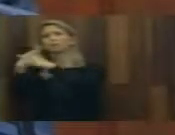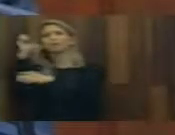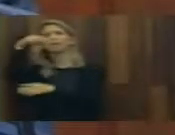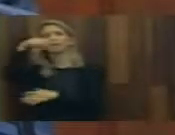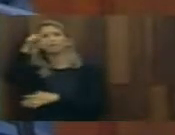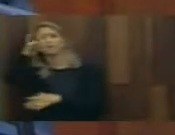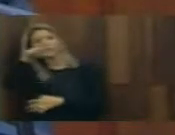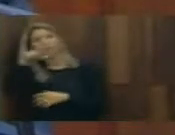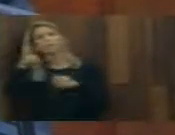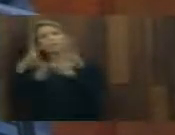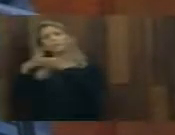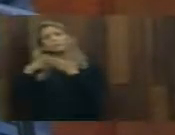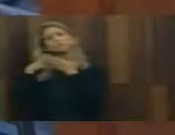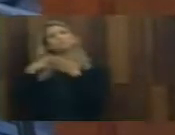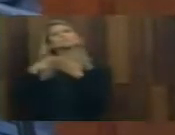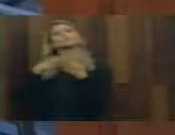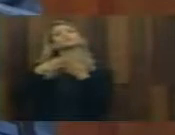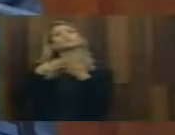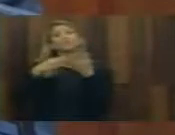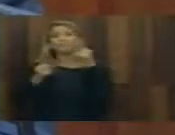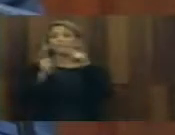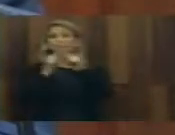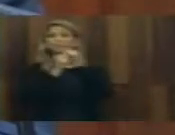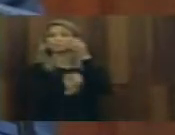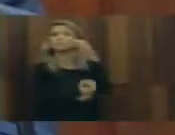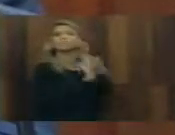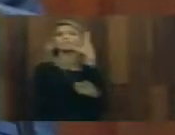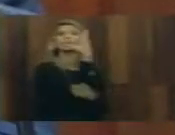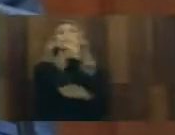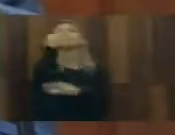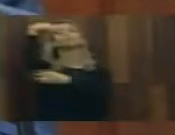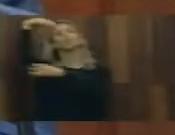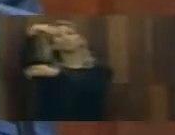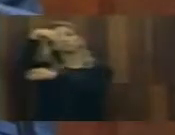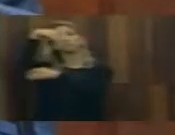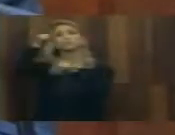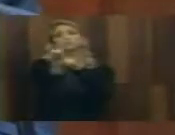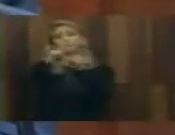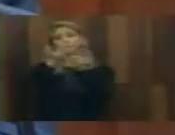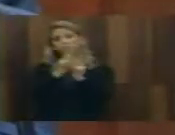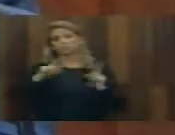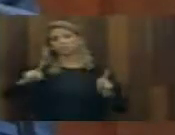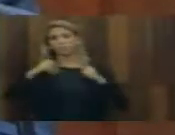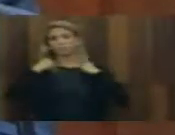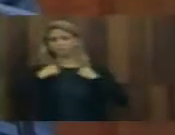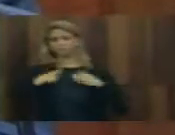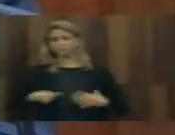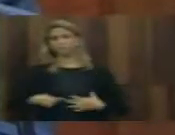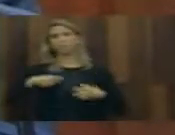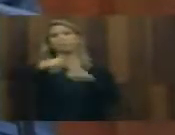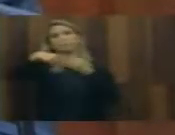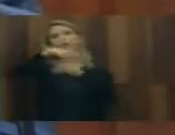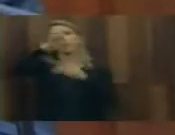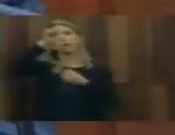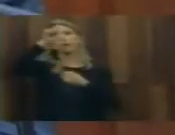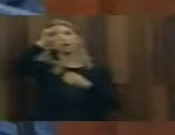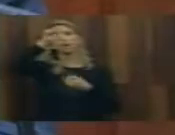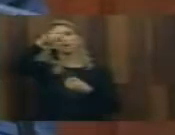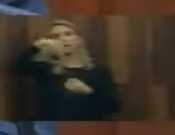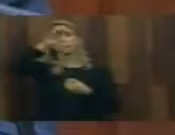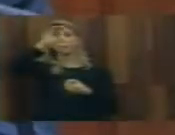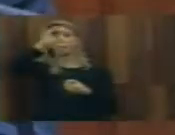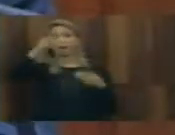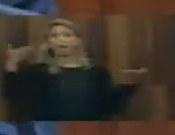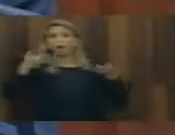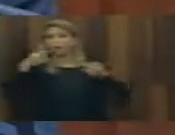elétrica do shopping dos Biquínis, no bairro Gamboa. Em discussão, indicação. Não havendo quem queira discutir, em votação. Chavará e